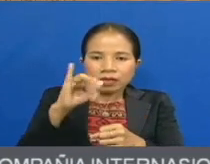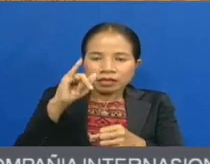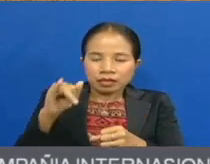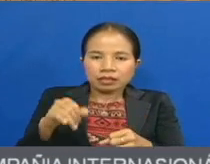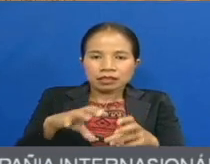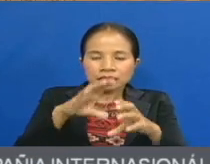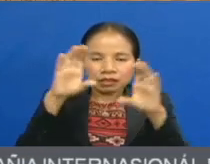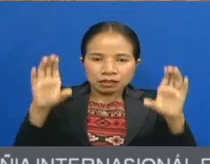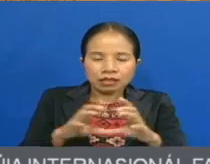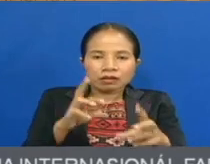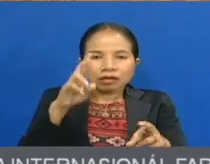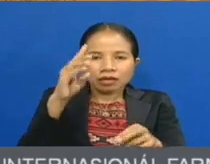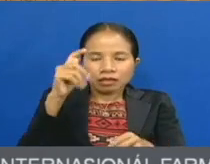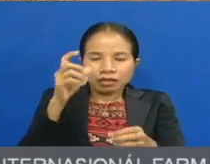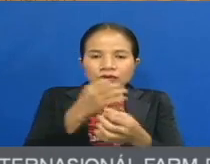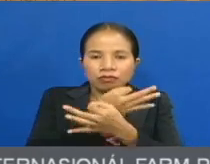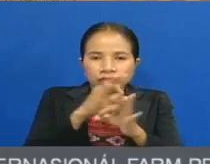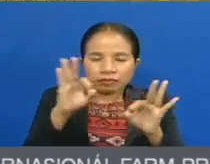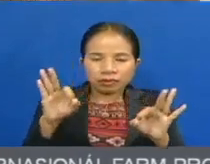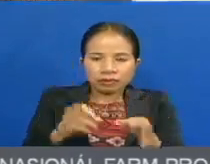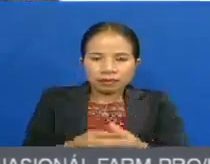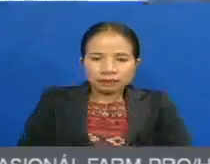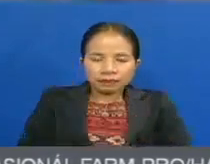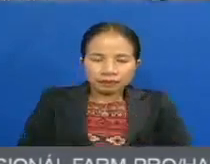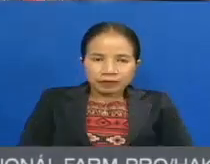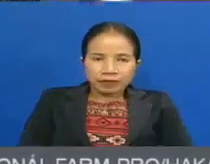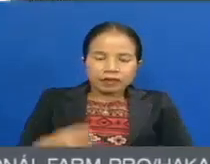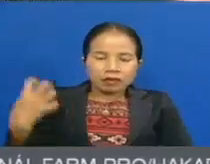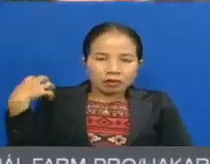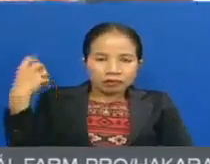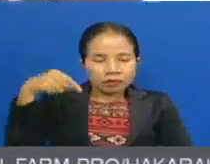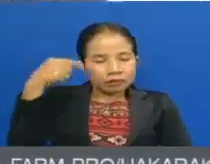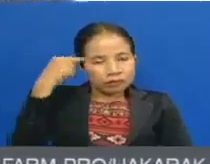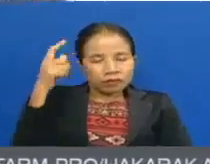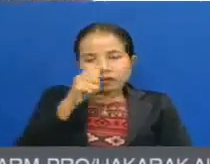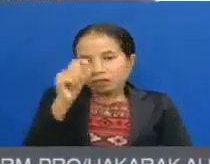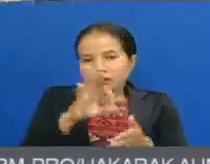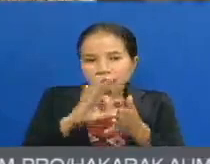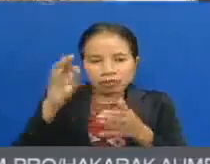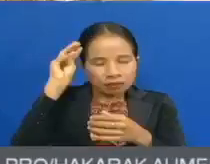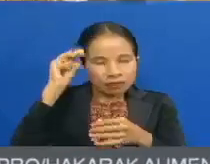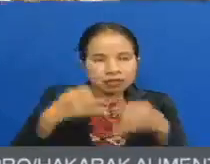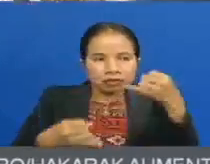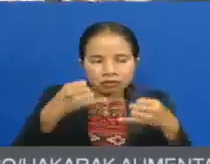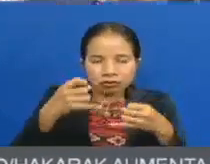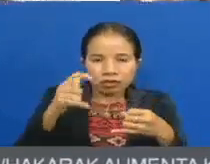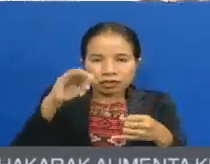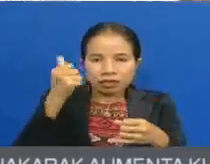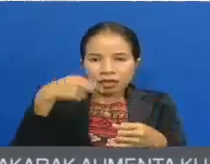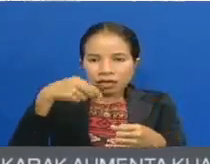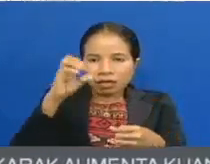para cidadão Sira ao gratuita. E a Palácio Governo, terça-feira, Ministro de Justiça Tiago